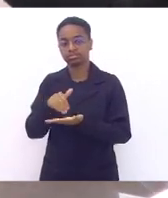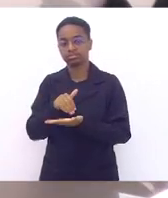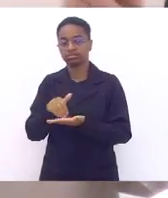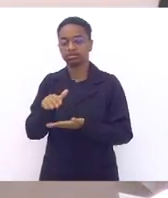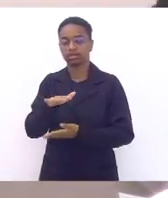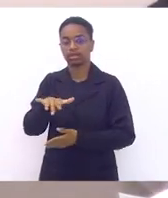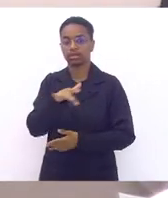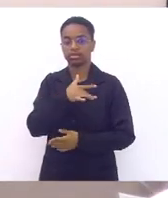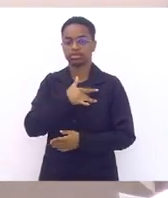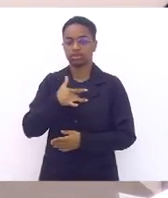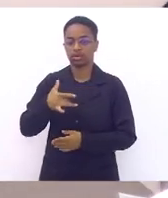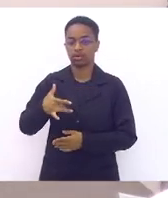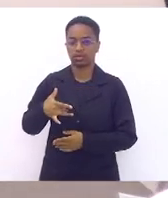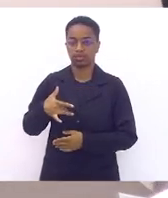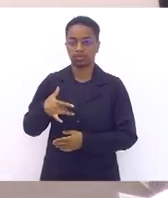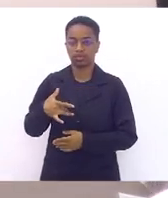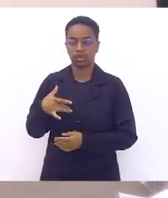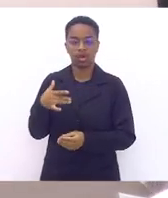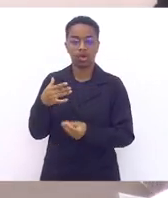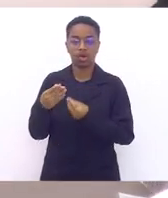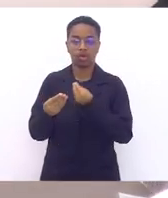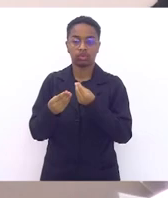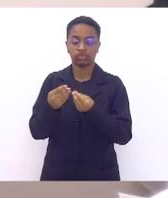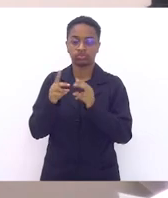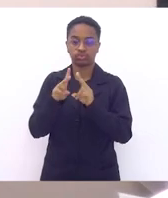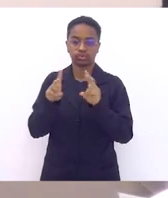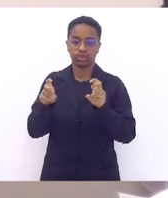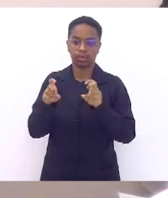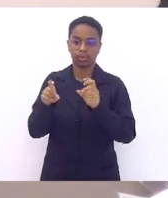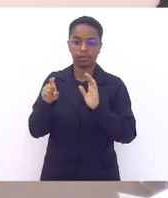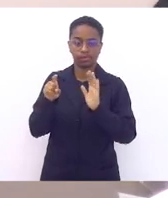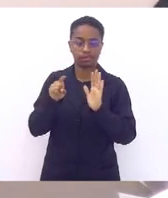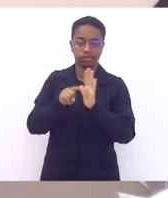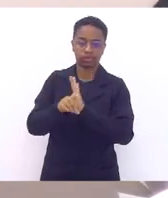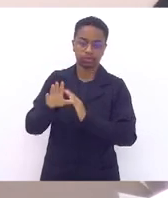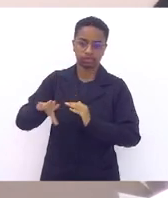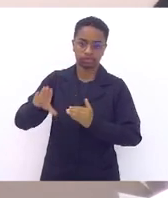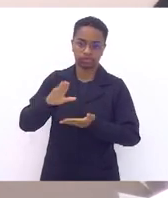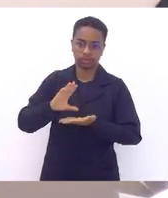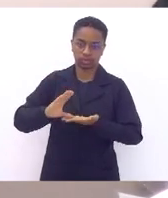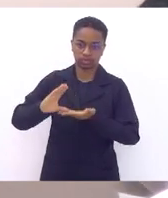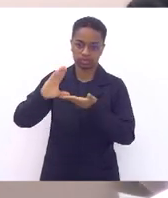de Saúde com relação a esse questionamento do Conselho Estadual de Saúde.